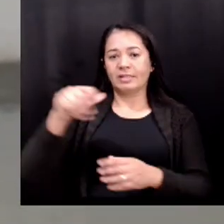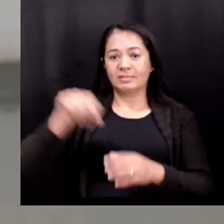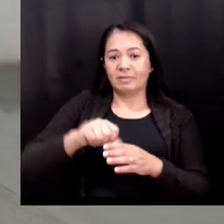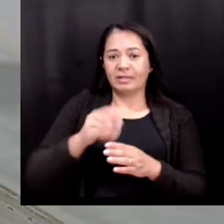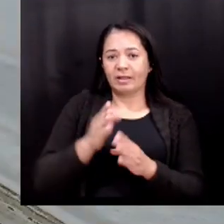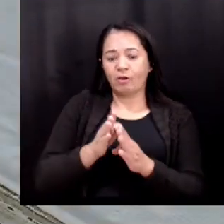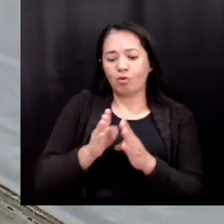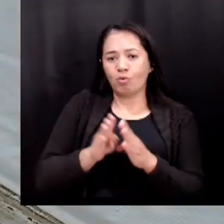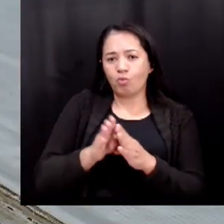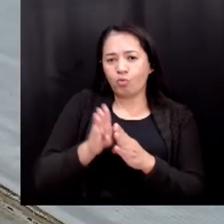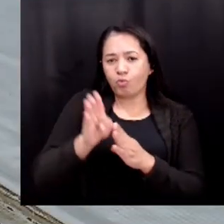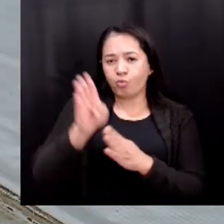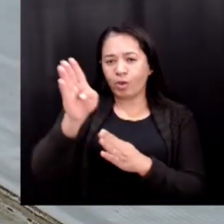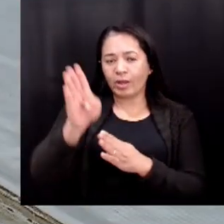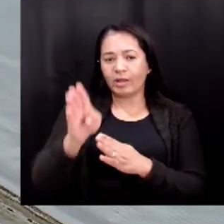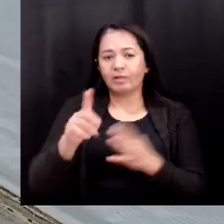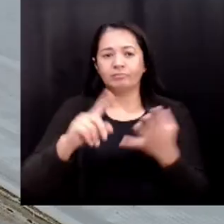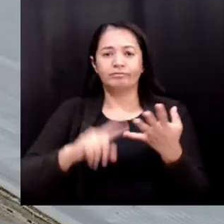bastões,